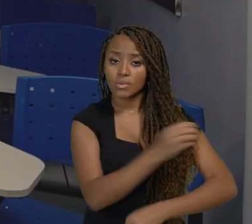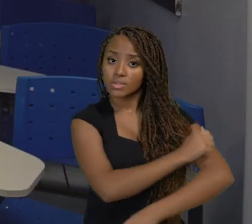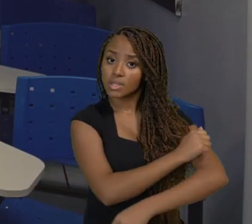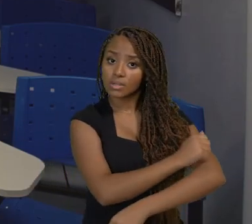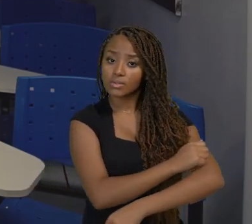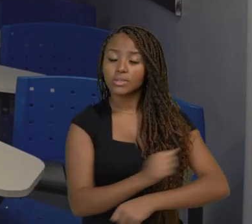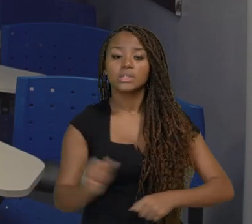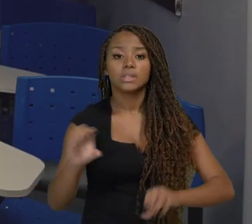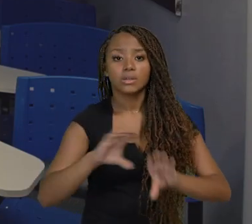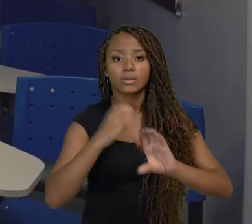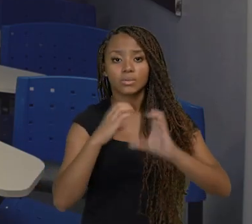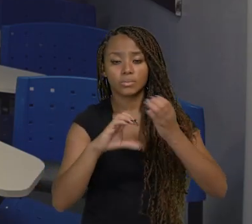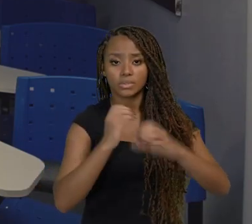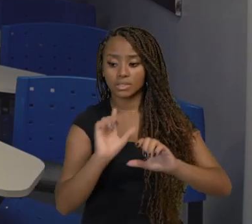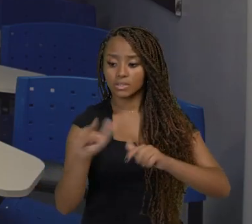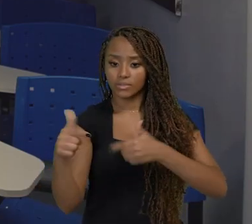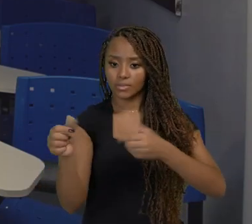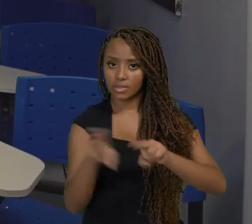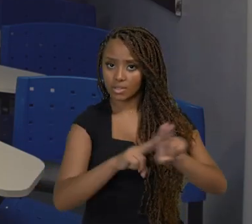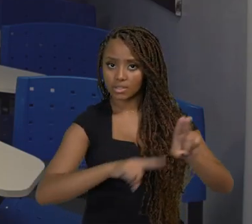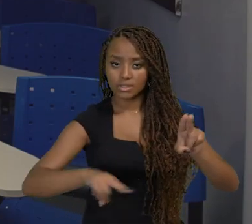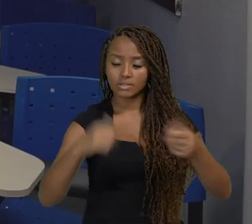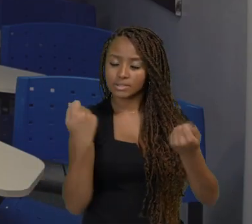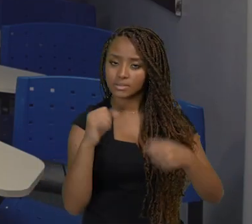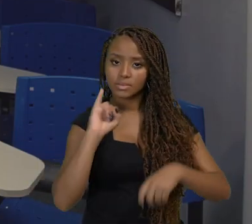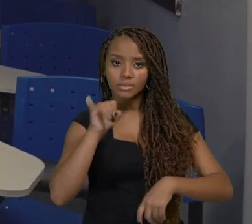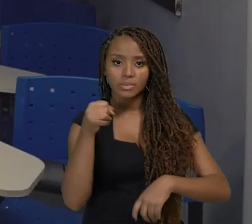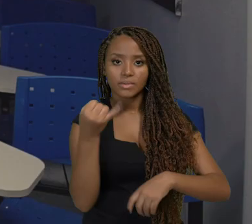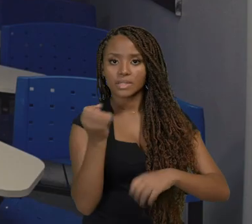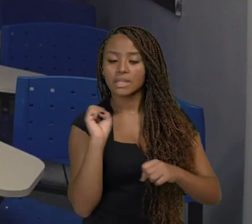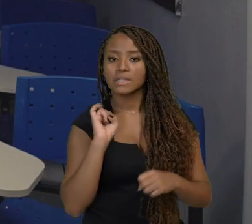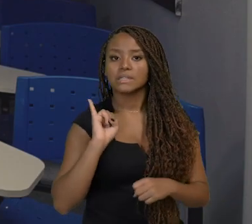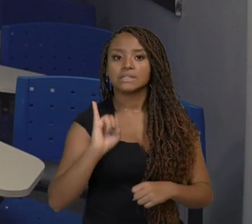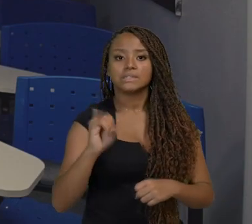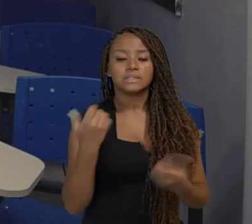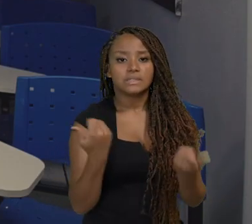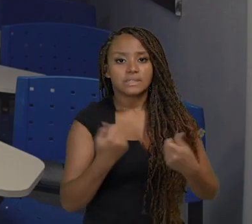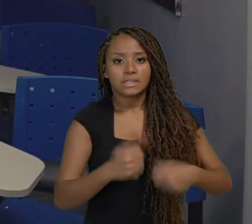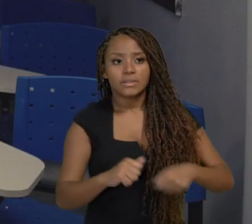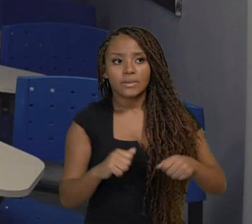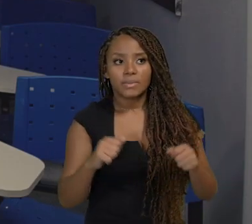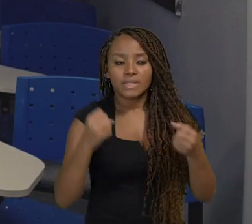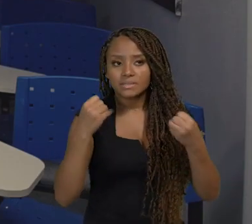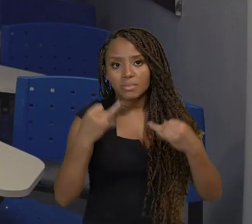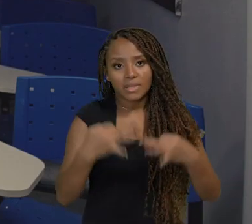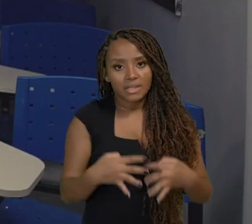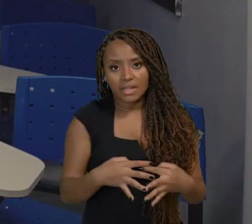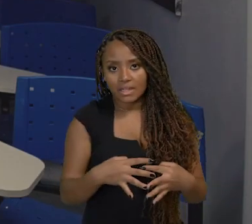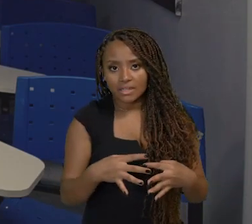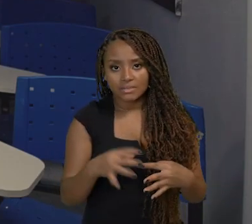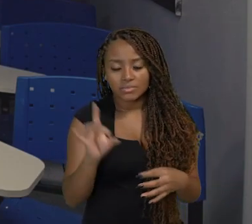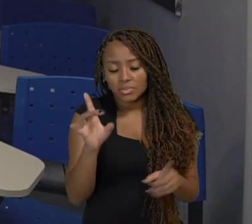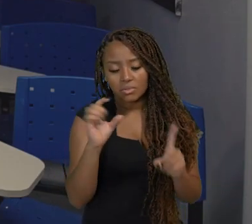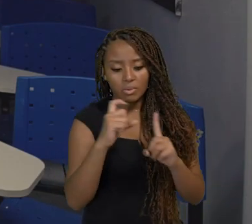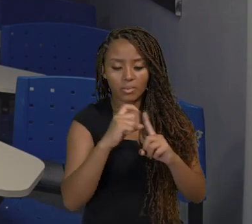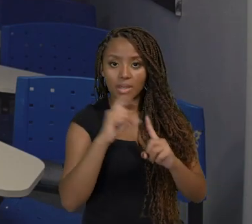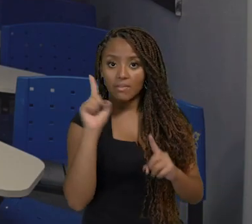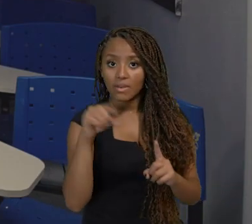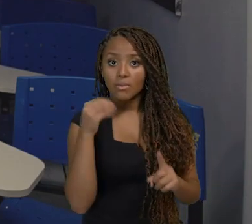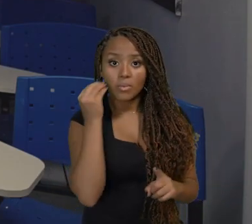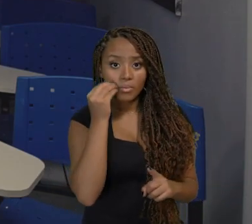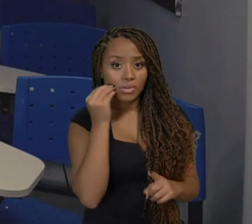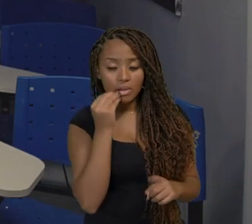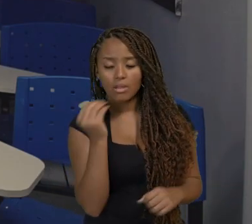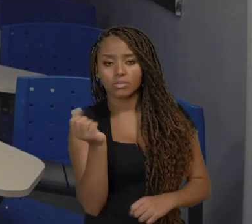aproveitar. E, bom, se eu pudesse resumir uma palavra, eu resumiria em oportunidade. Acho que o FUS se resume em oportunidade, tanto